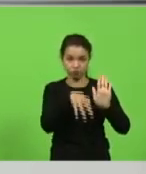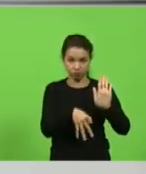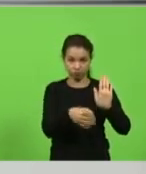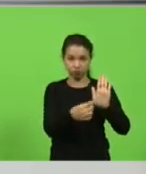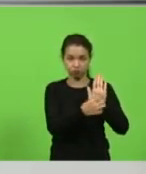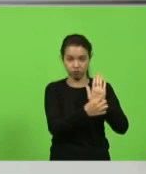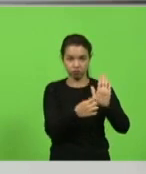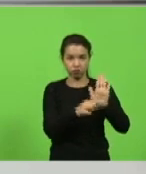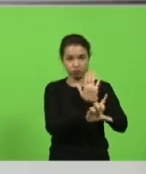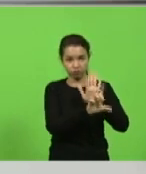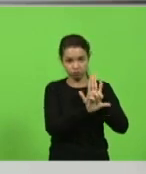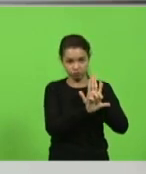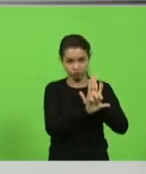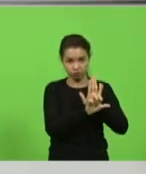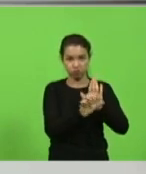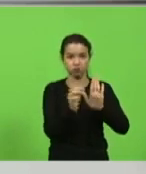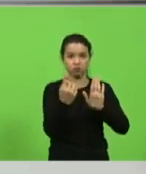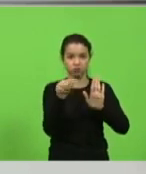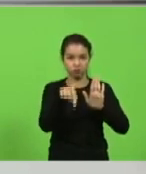Lei